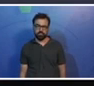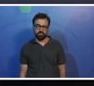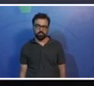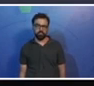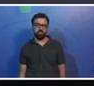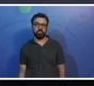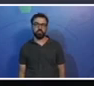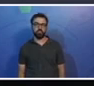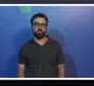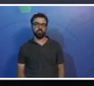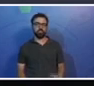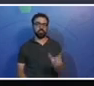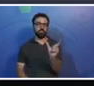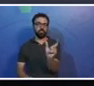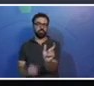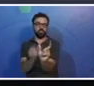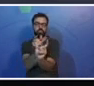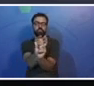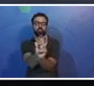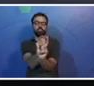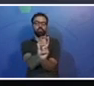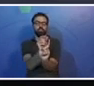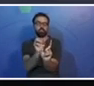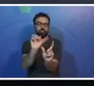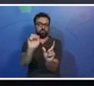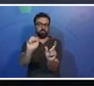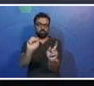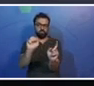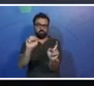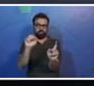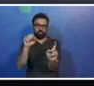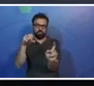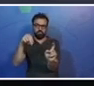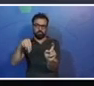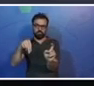Vamos lá. A palavrinha ante traduz a ideia de